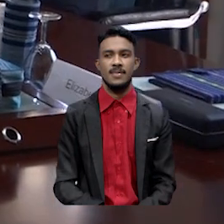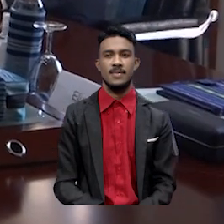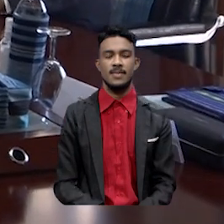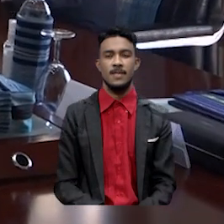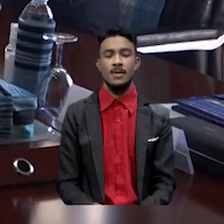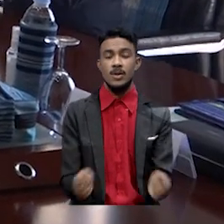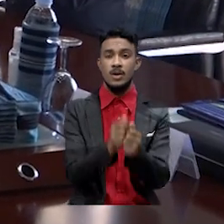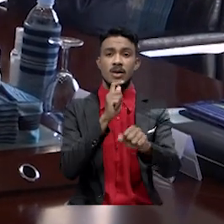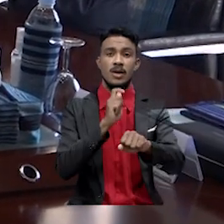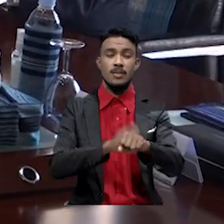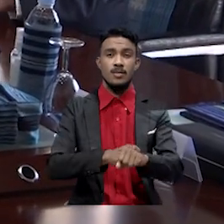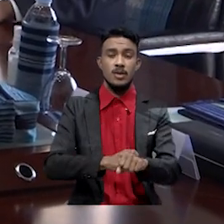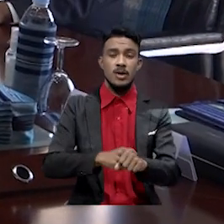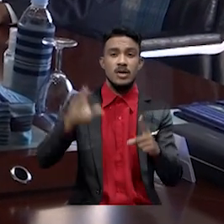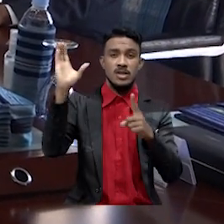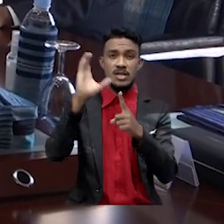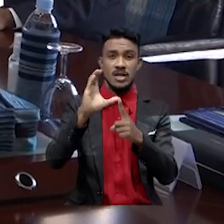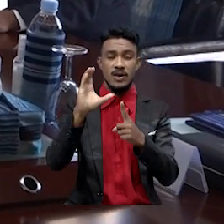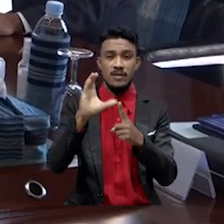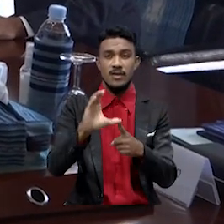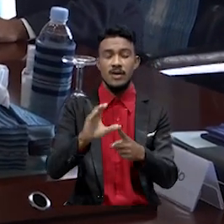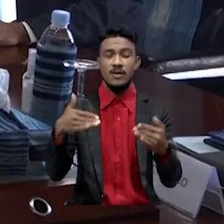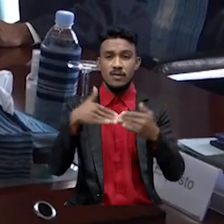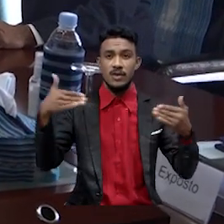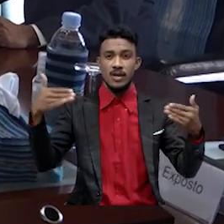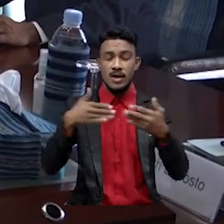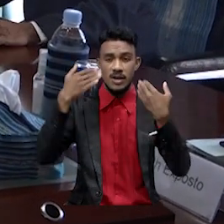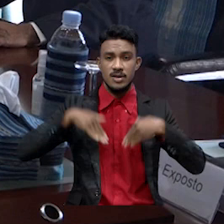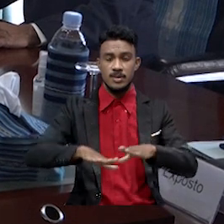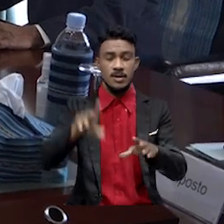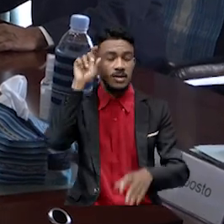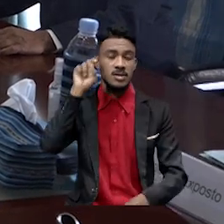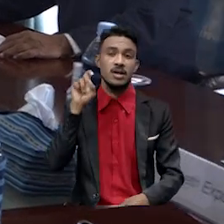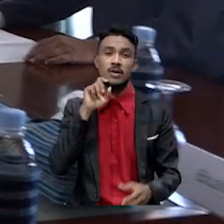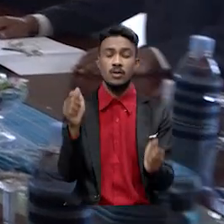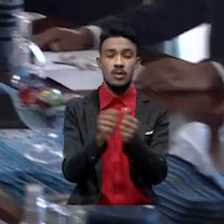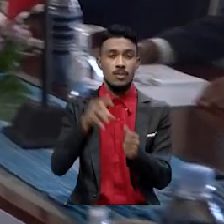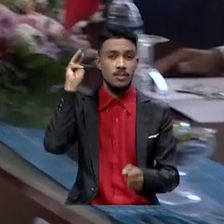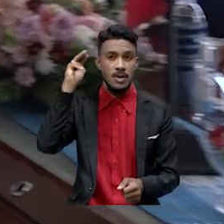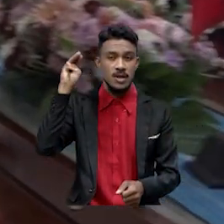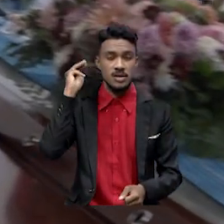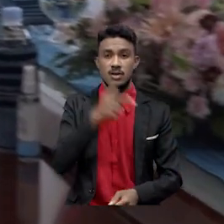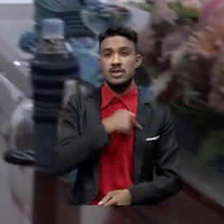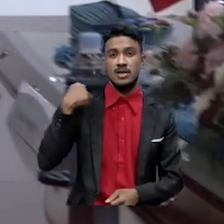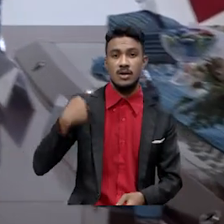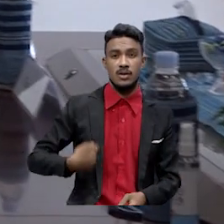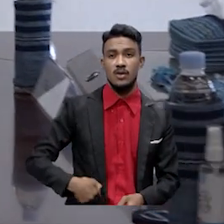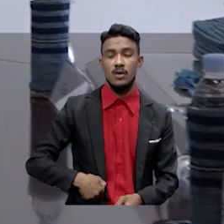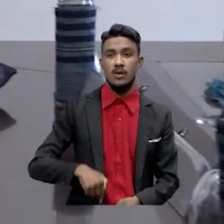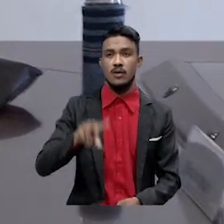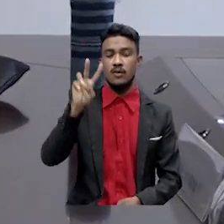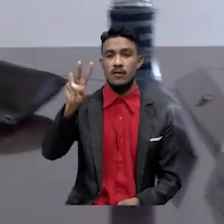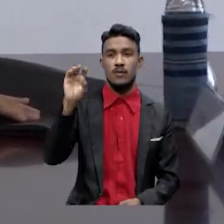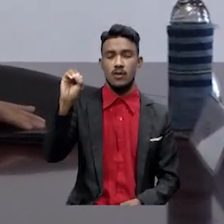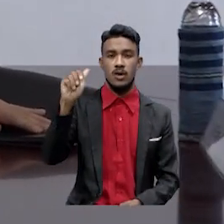Bibang, chefe negociador principal, assunto de limitação fronteira marítima, Kaira Lasanana Guzmão, o ministro de negócios estrangeiros China, Wang Yi, foi presente